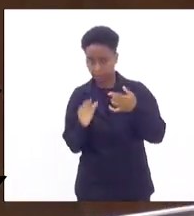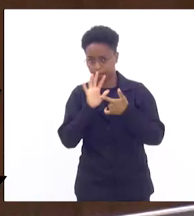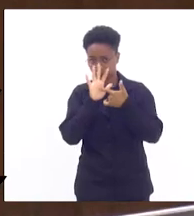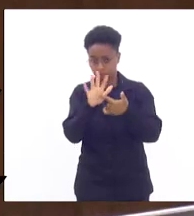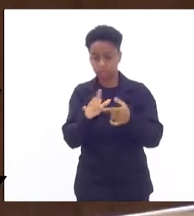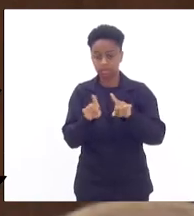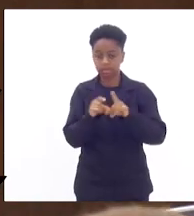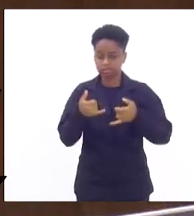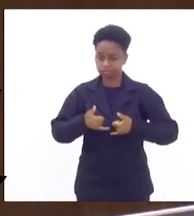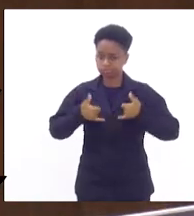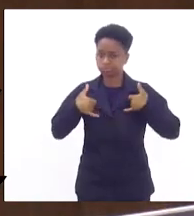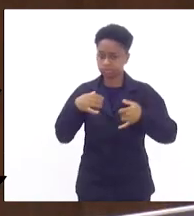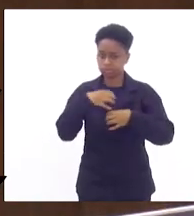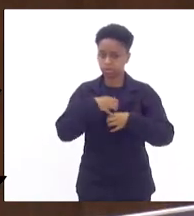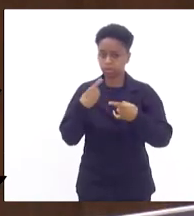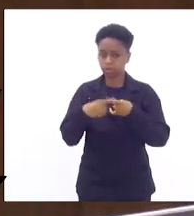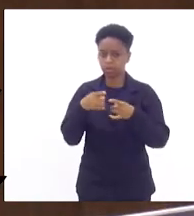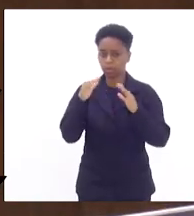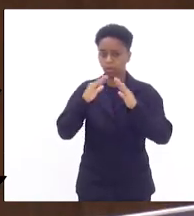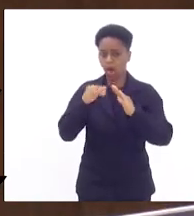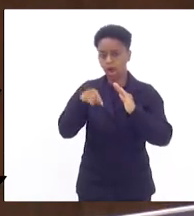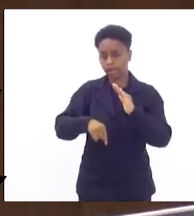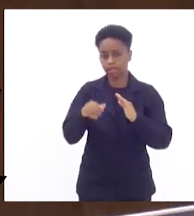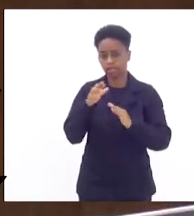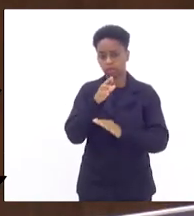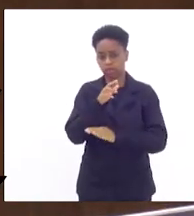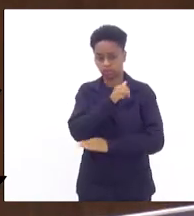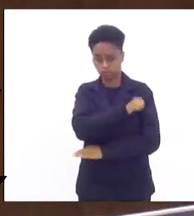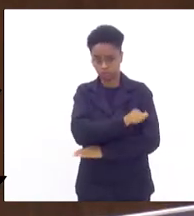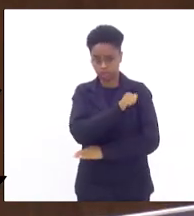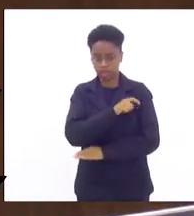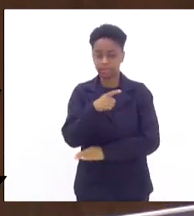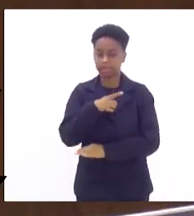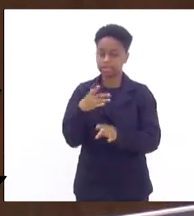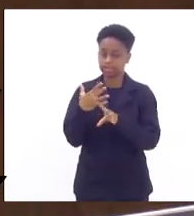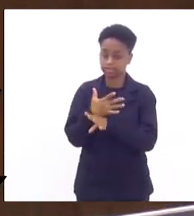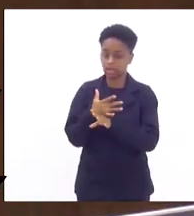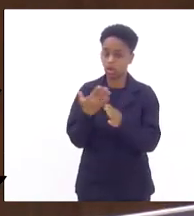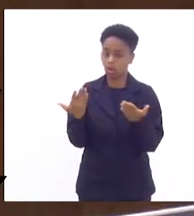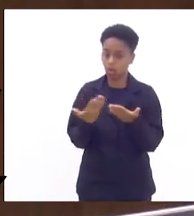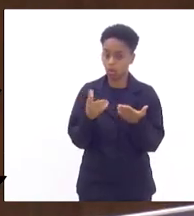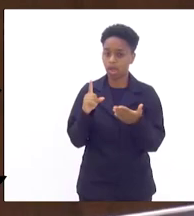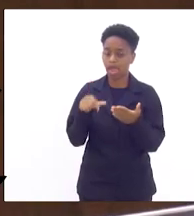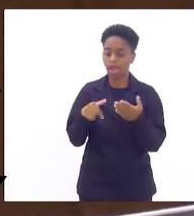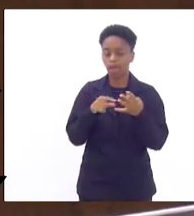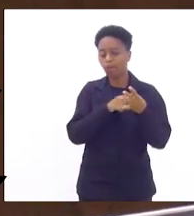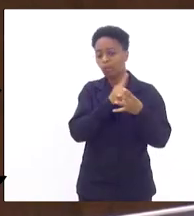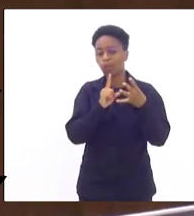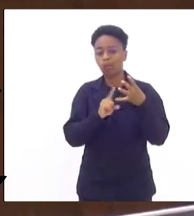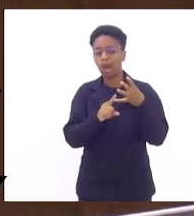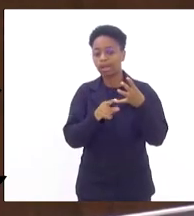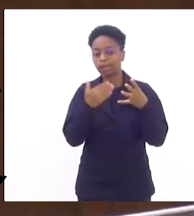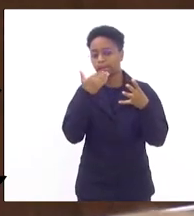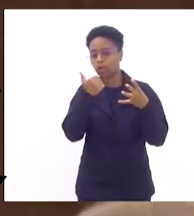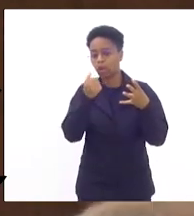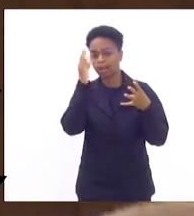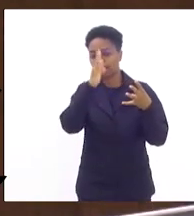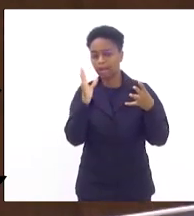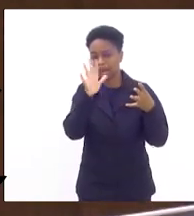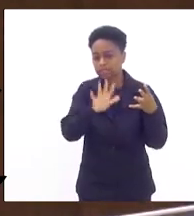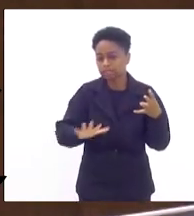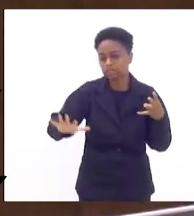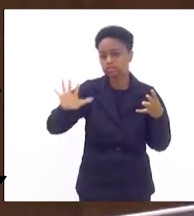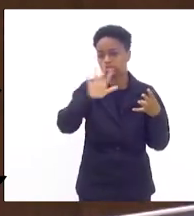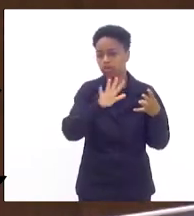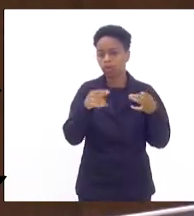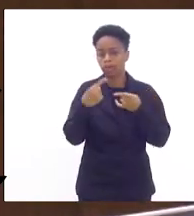e carioca. Nós temos hoje uma cidade operada por nós que é a 4ª melhor do Brasil inteiro, segundo